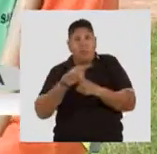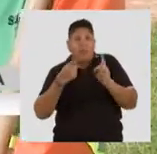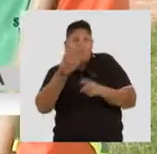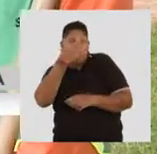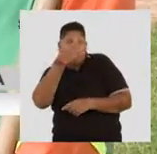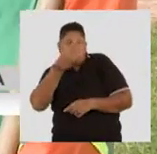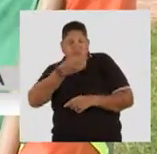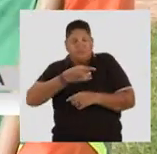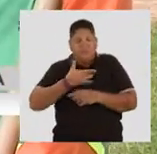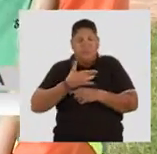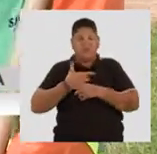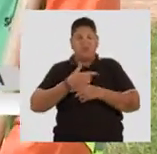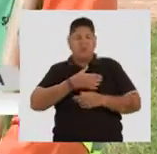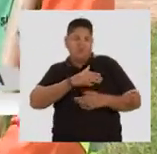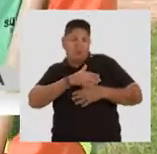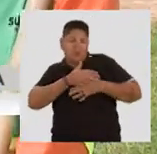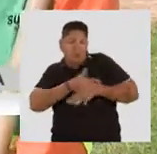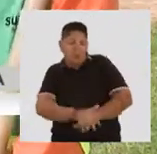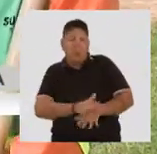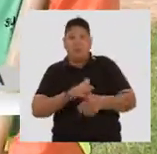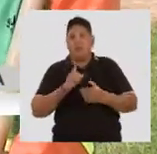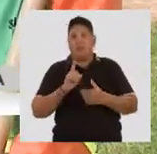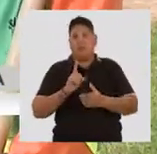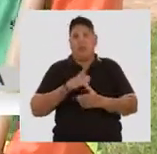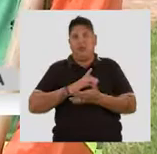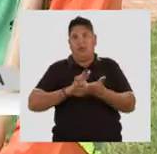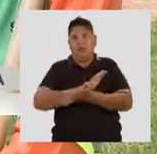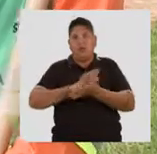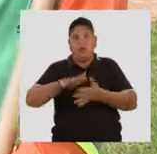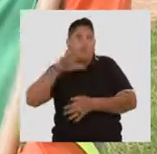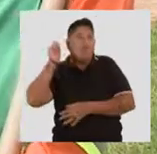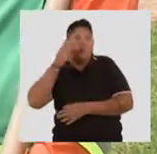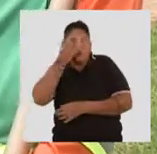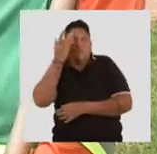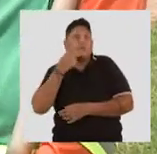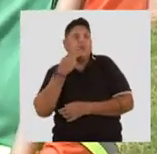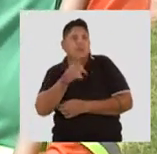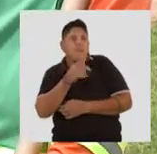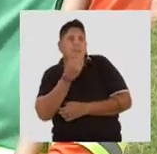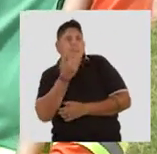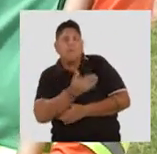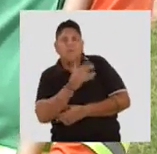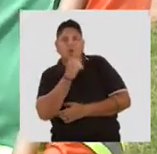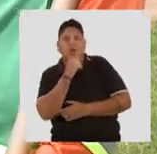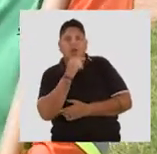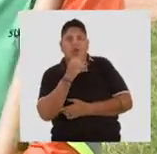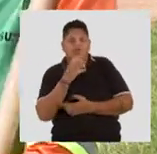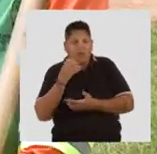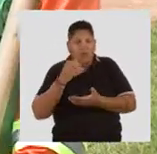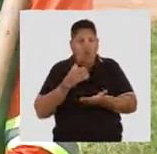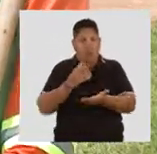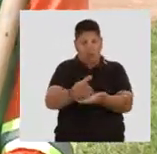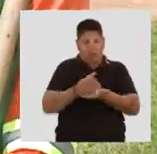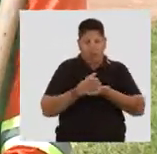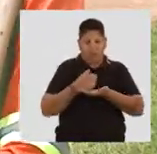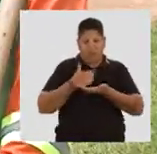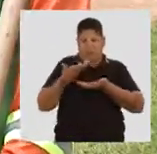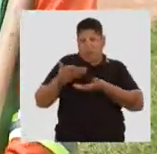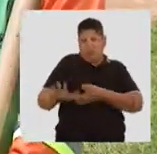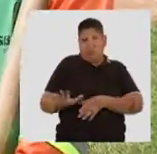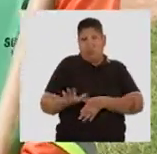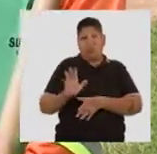que desclassificam também, né? Que humilham. Já vi alguém reclamando que quando pede água, que vai devolver o copo, tem deles que